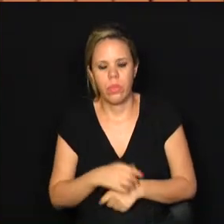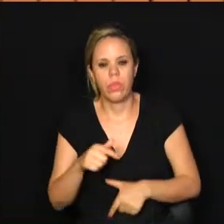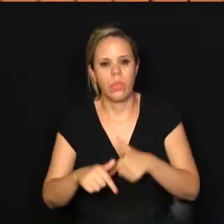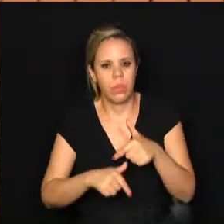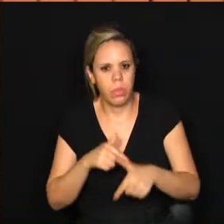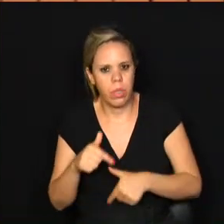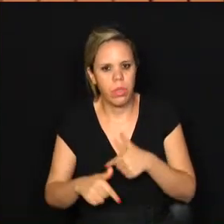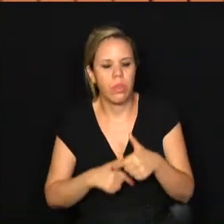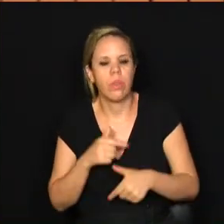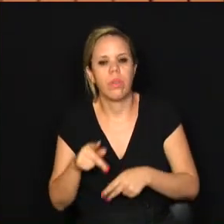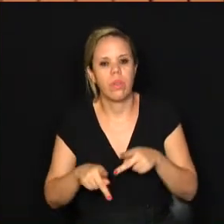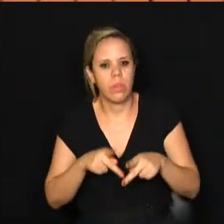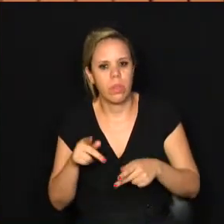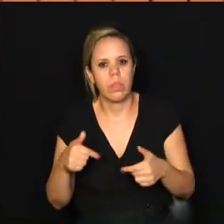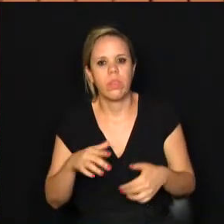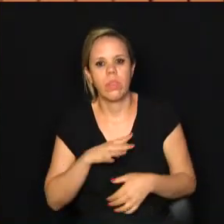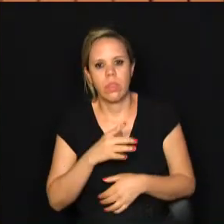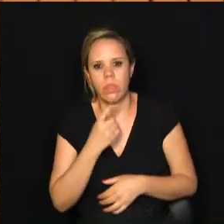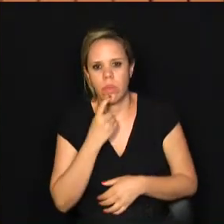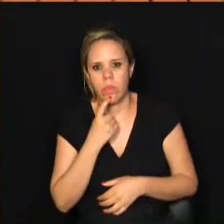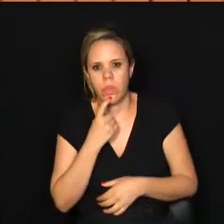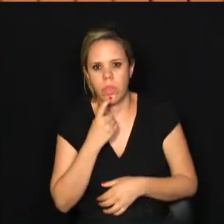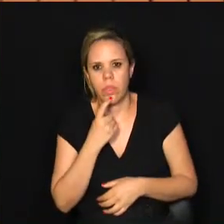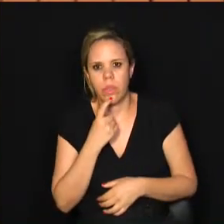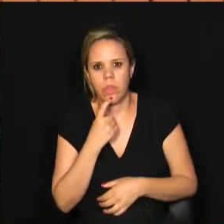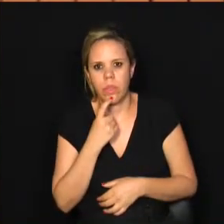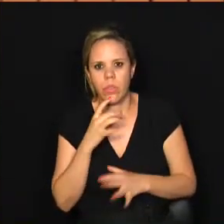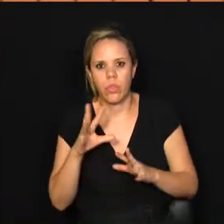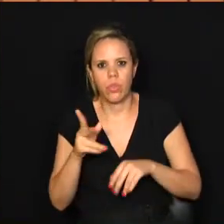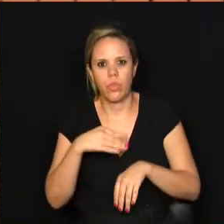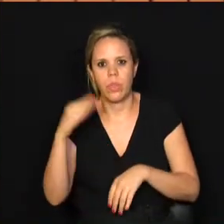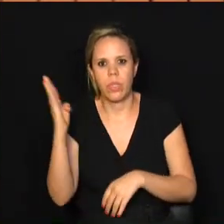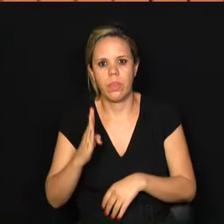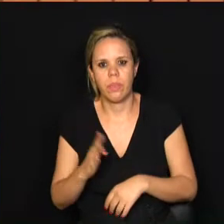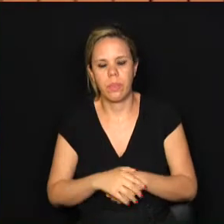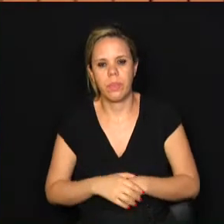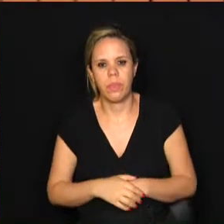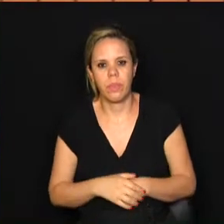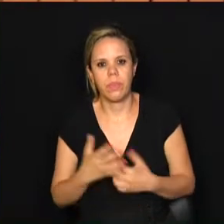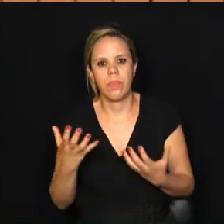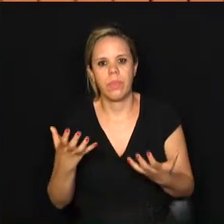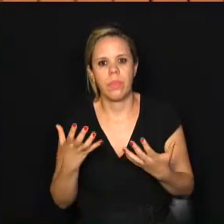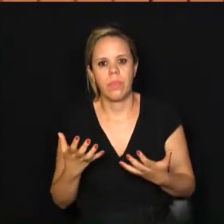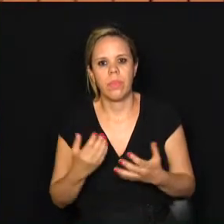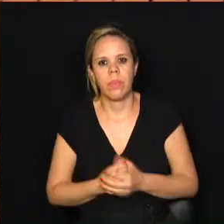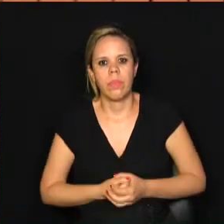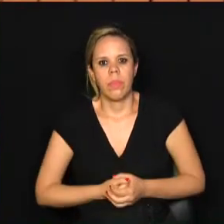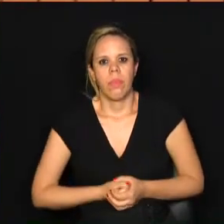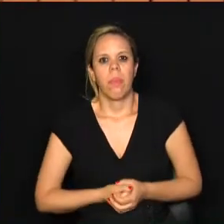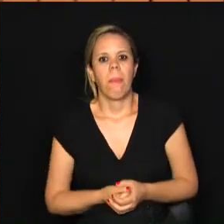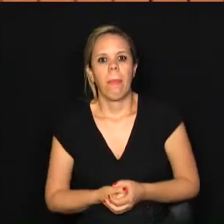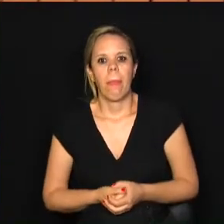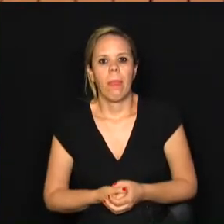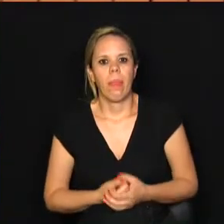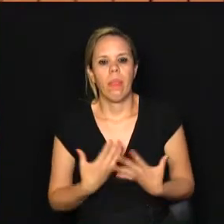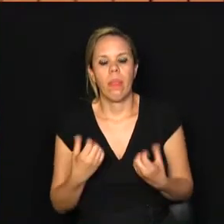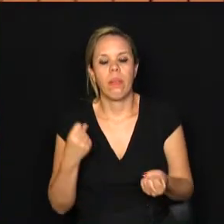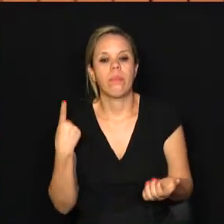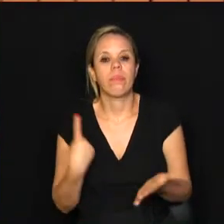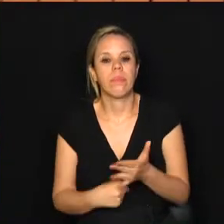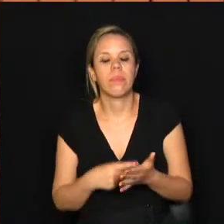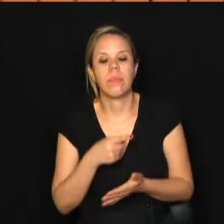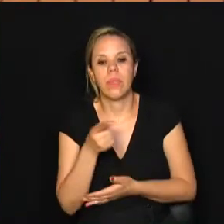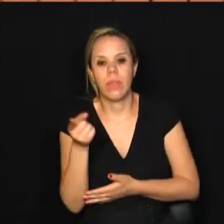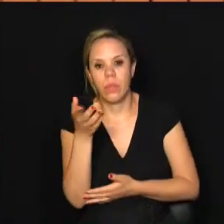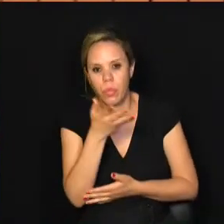trabalhadores e trabalhadoras aqui da cidade de Campinas e de todo o Brasil. Eu queria, Mauro, assim, assumir o compromisso com